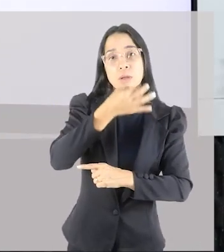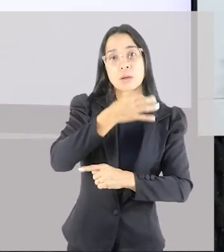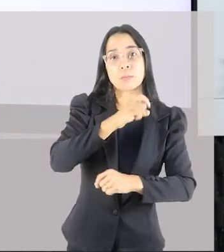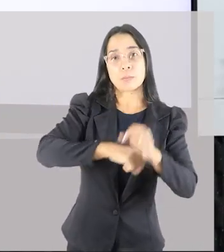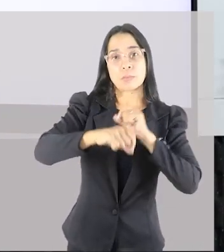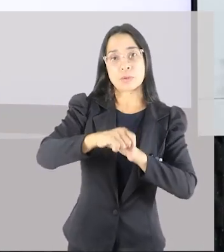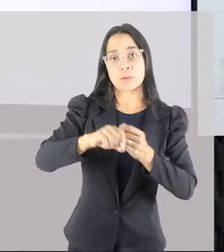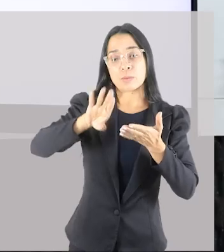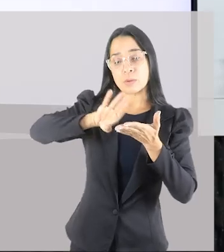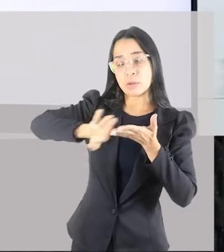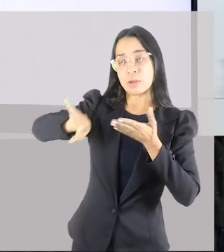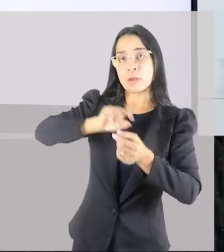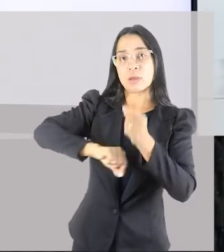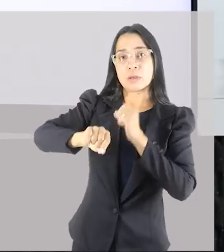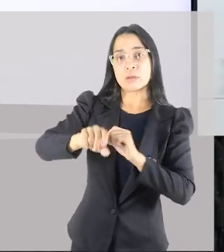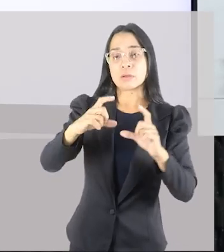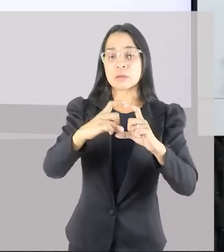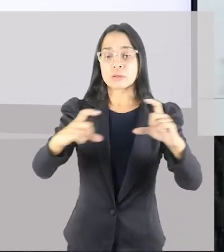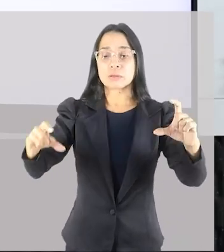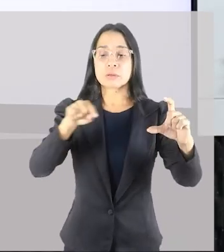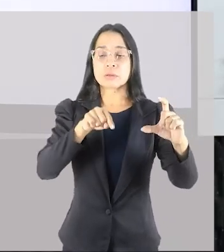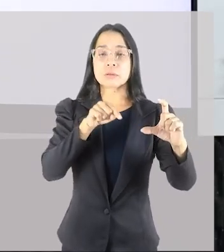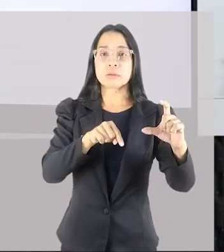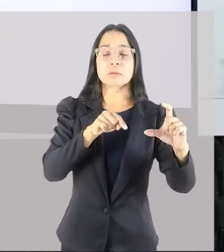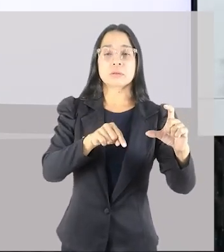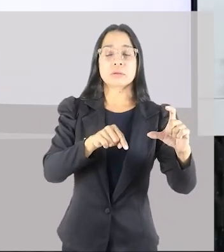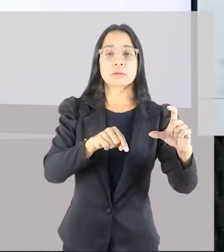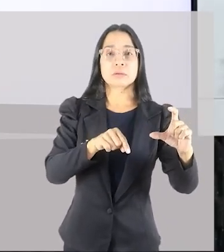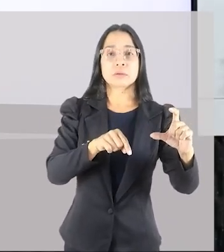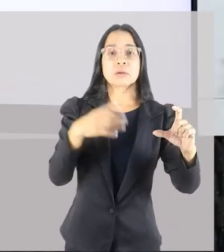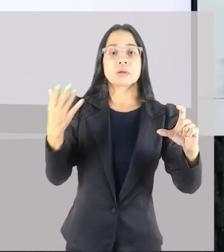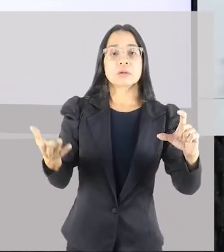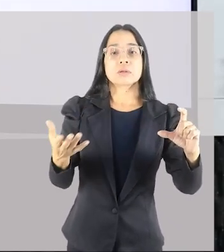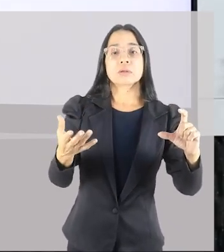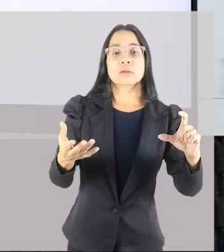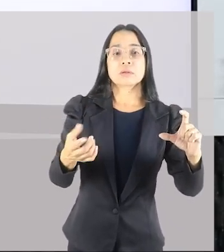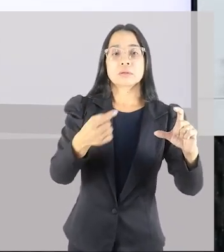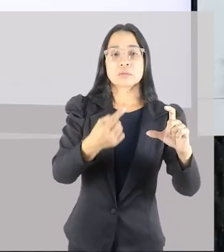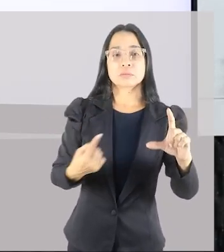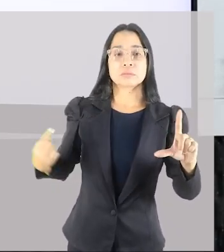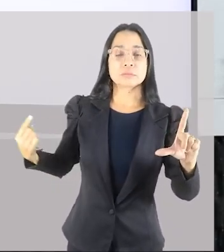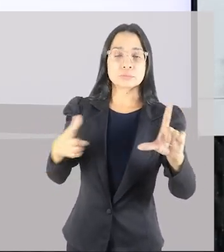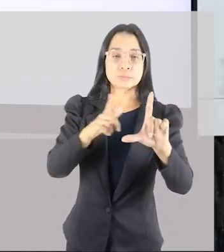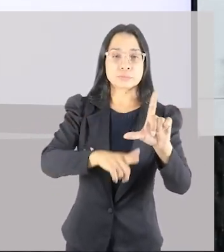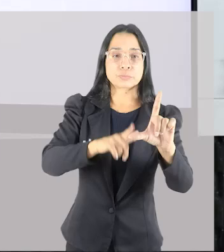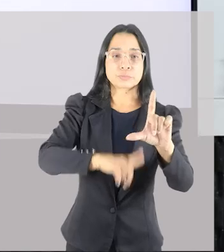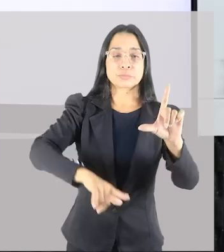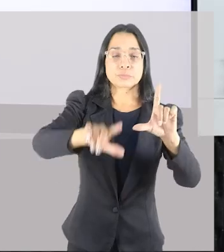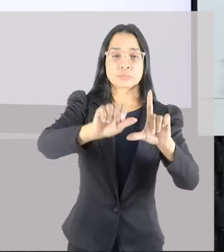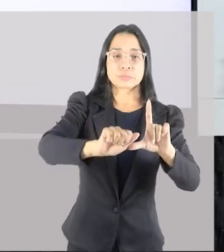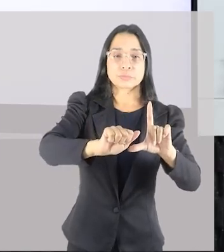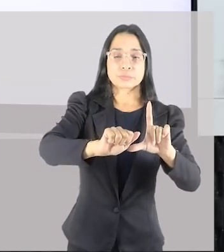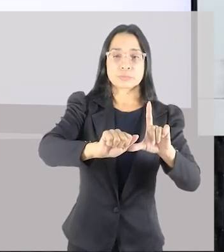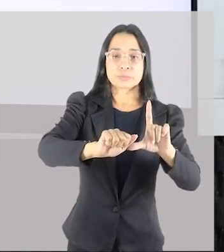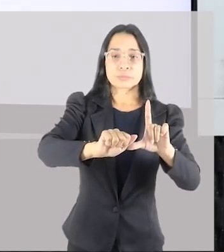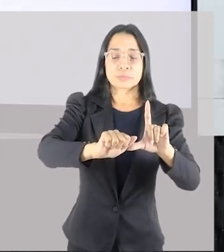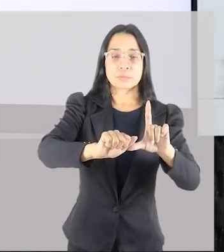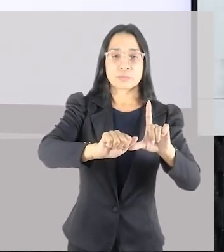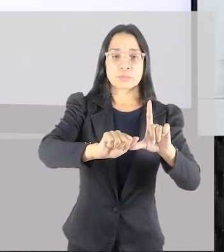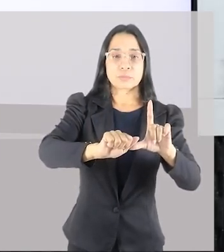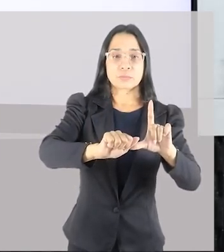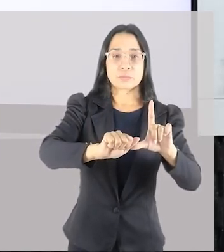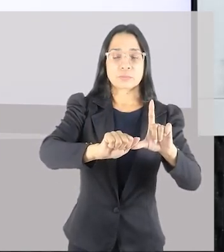poderia retirar deste trecho Será que ele reforça a relação entre o esporte futebol e o samba